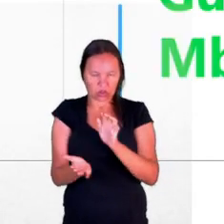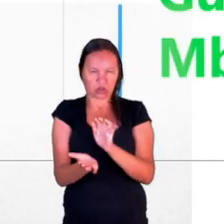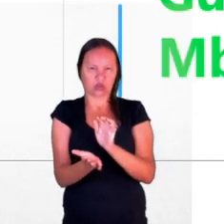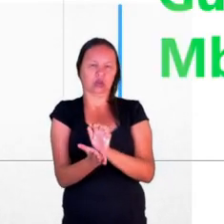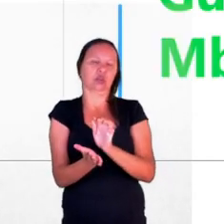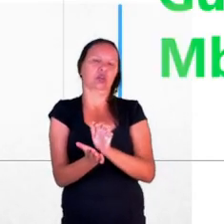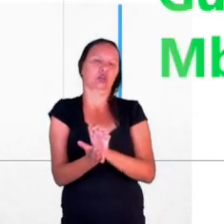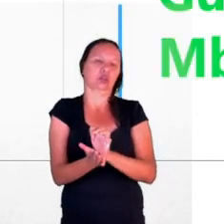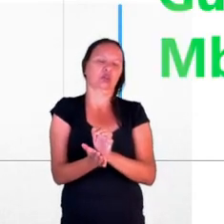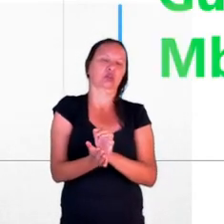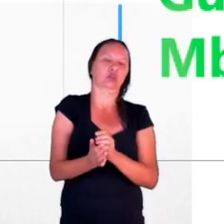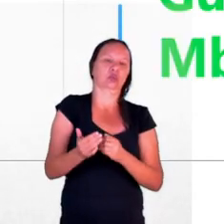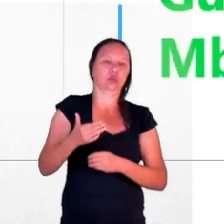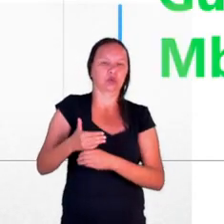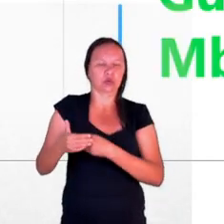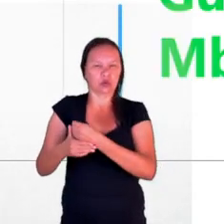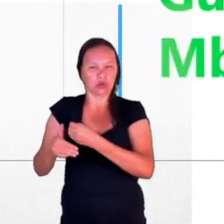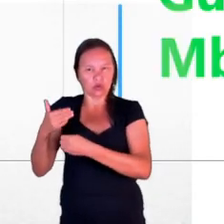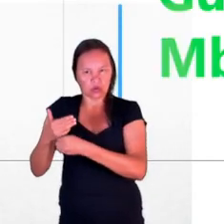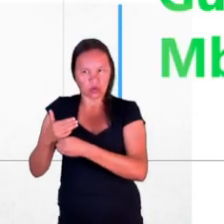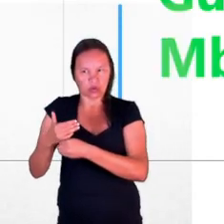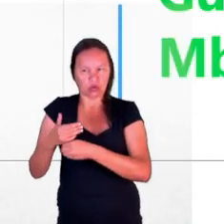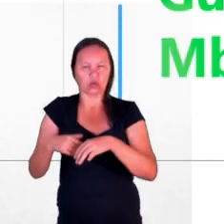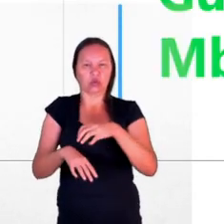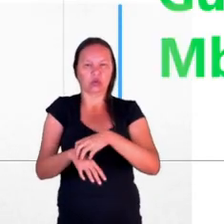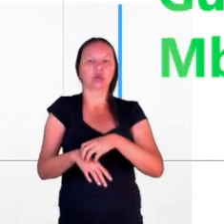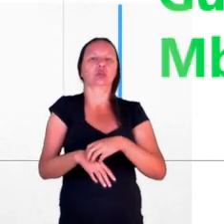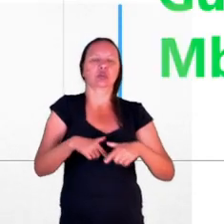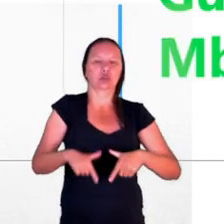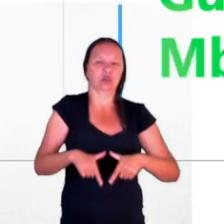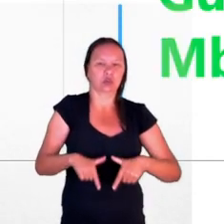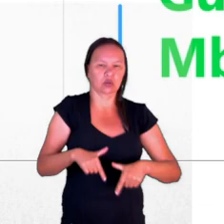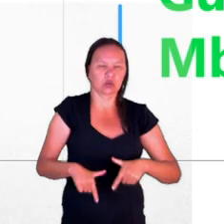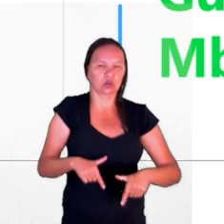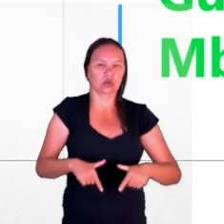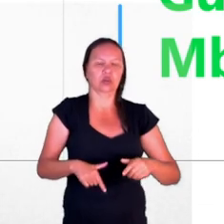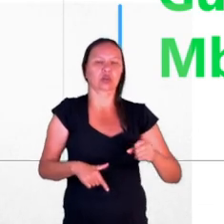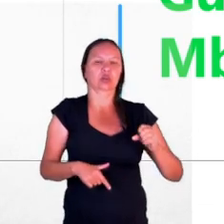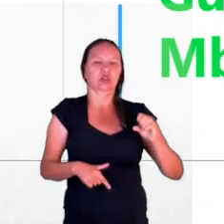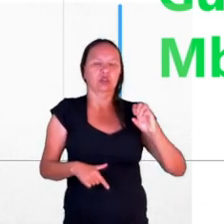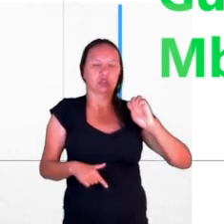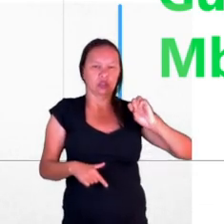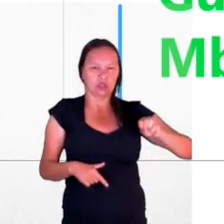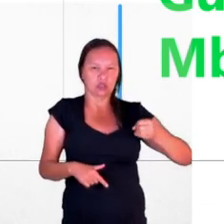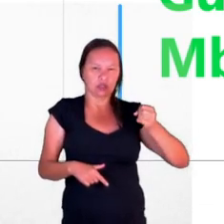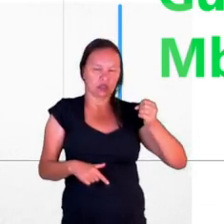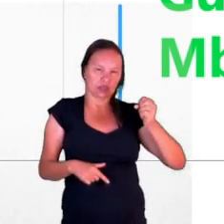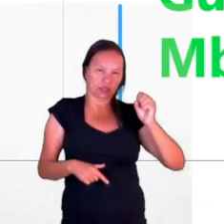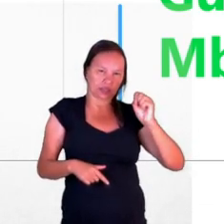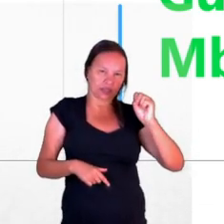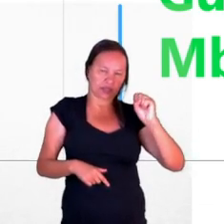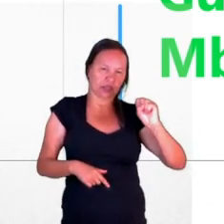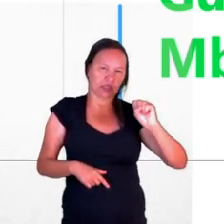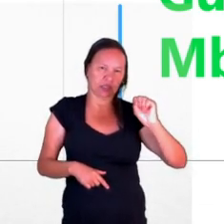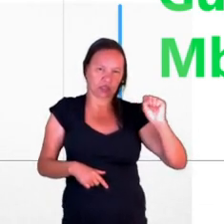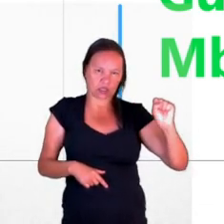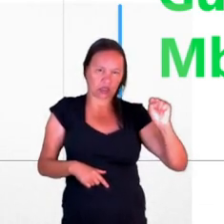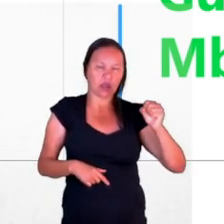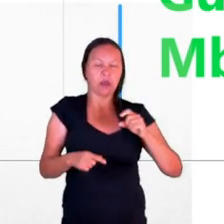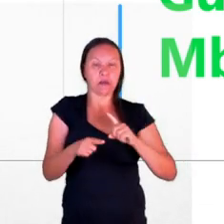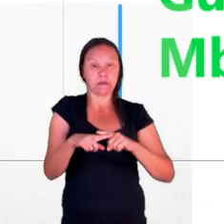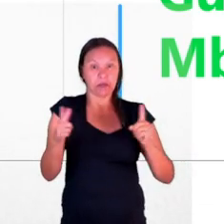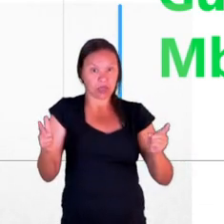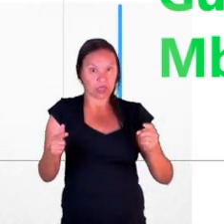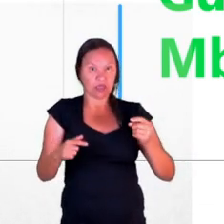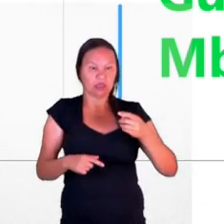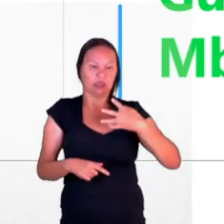ele é coordenado pela subprocuradora Geral do trabalho dela Mari Melo e pela Cecília Cunha Mas como eu falei são tem mais 40 e tantas pessoas